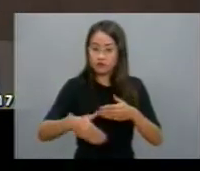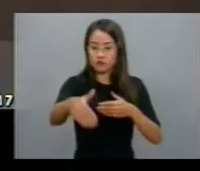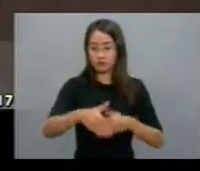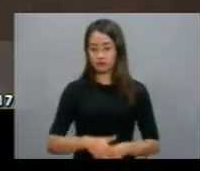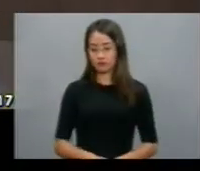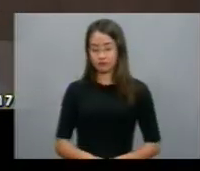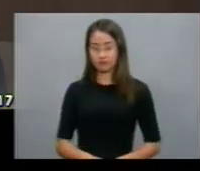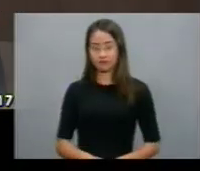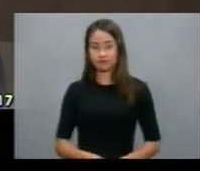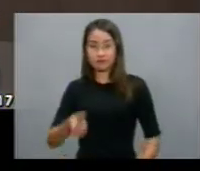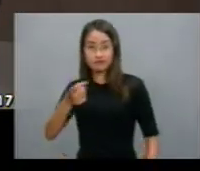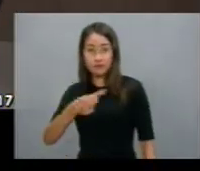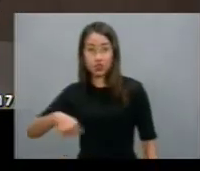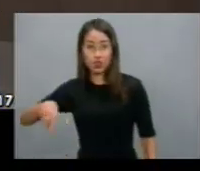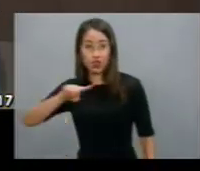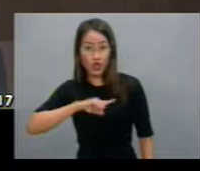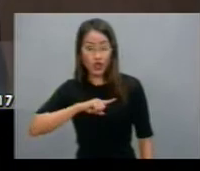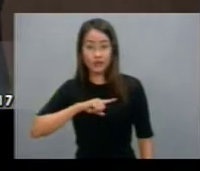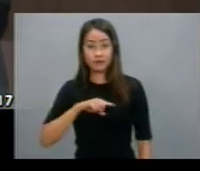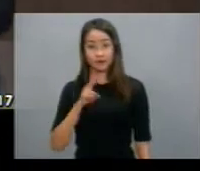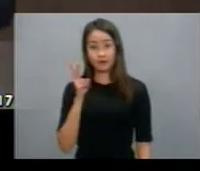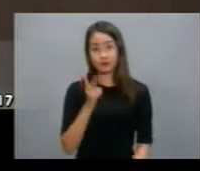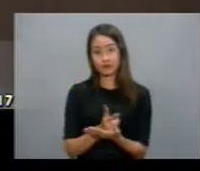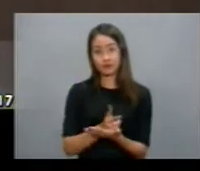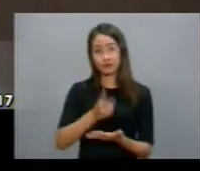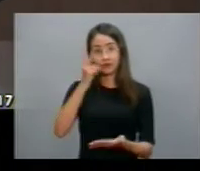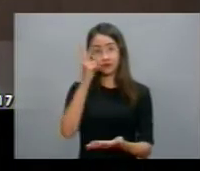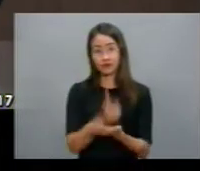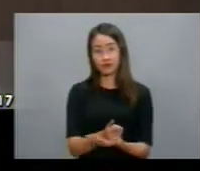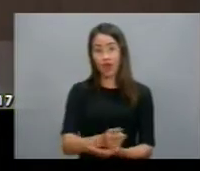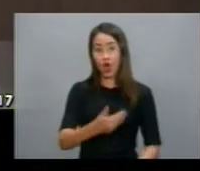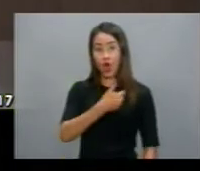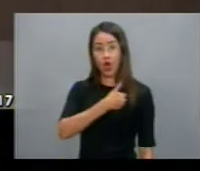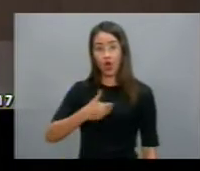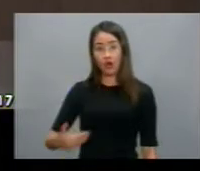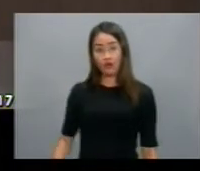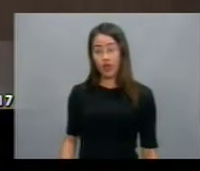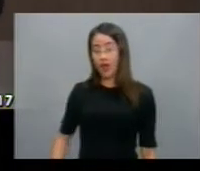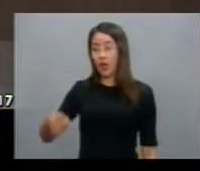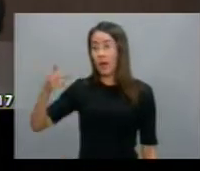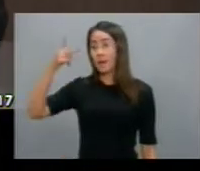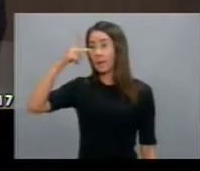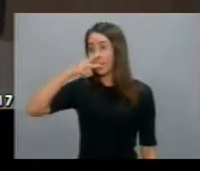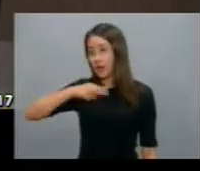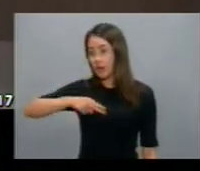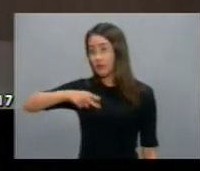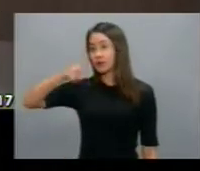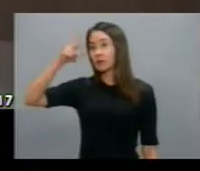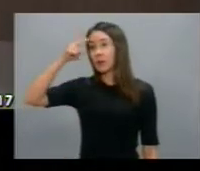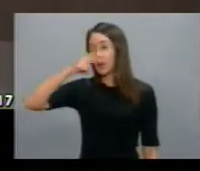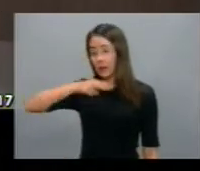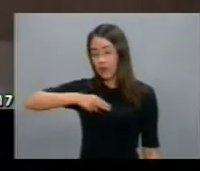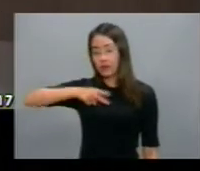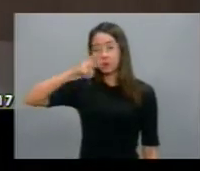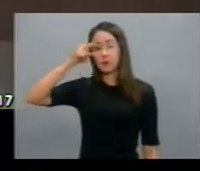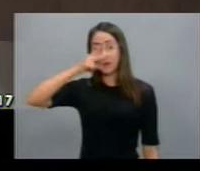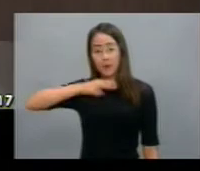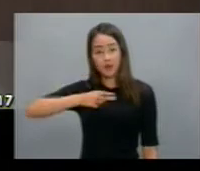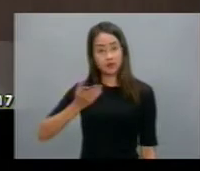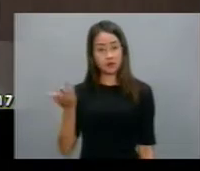nós, entra ano, entra governo e sai governo, respondemos de